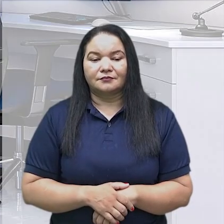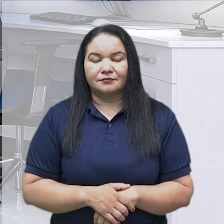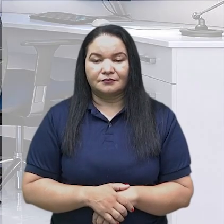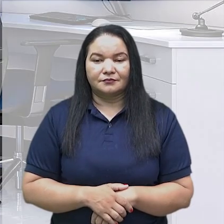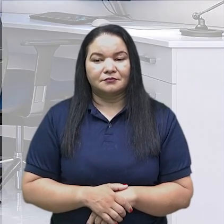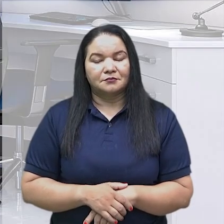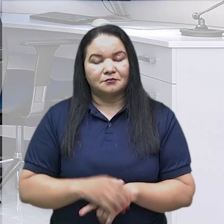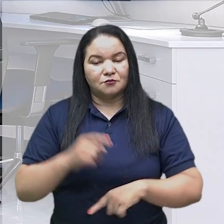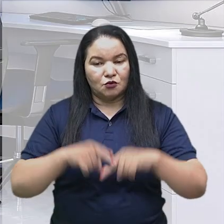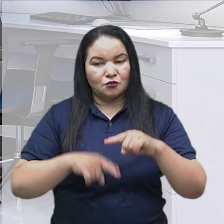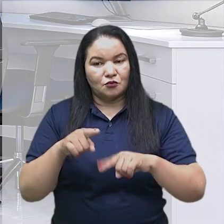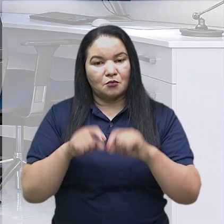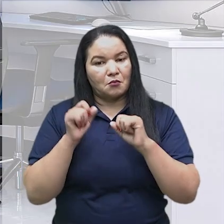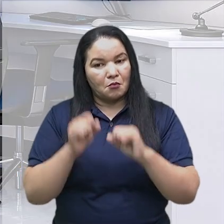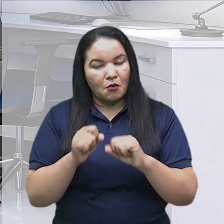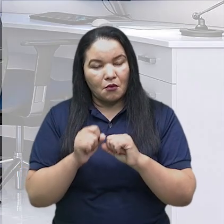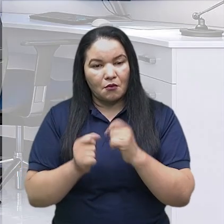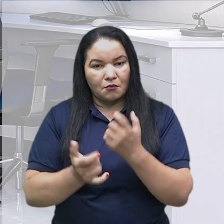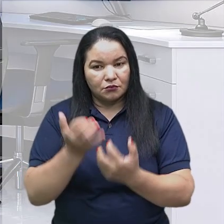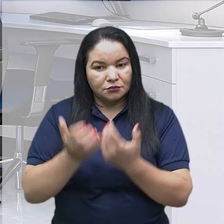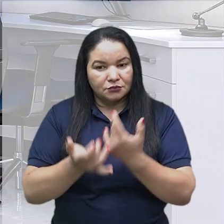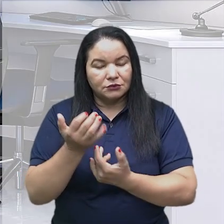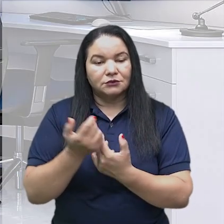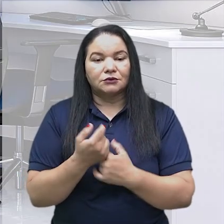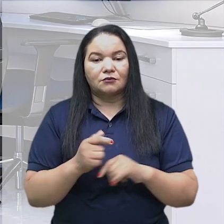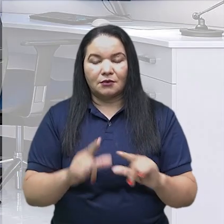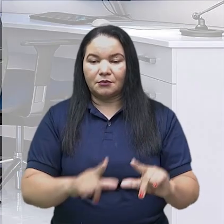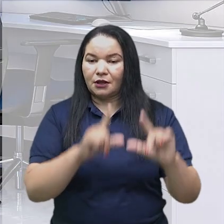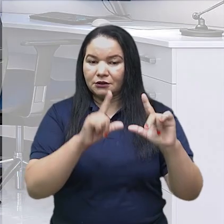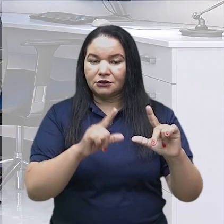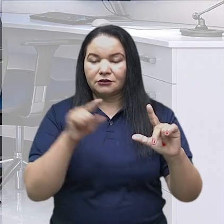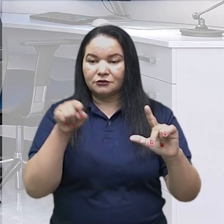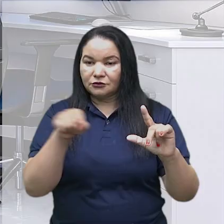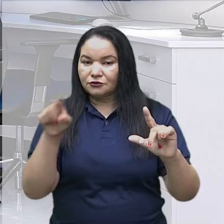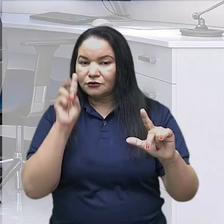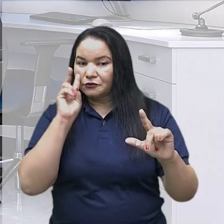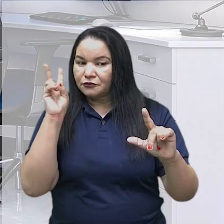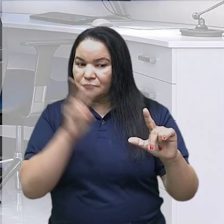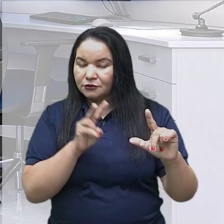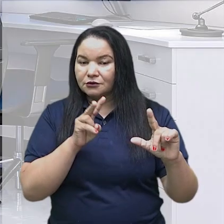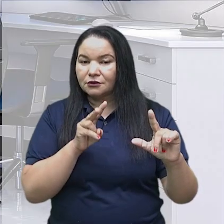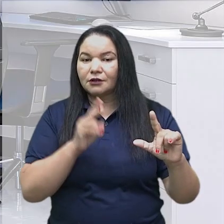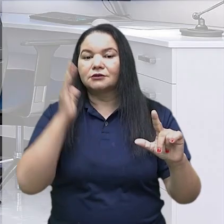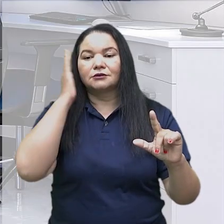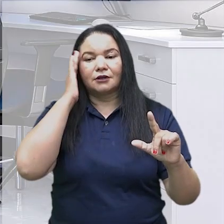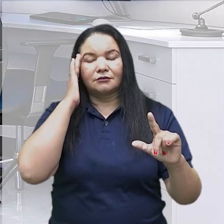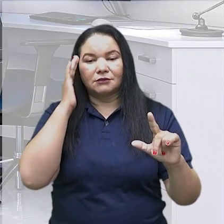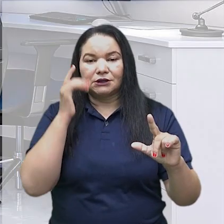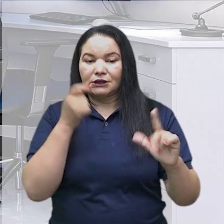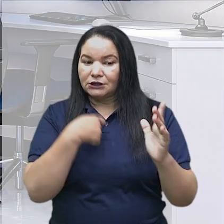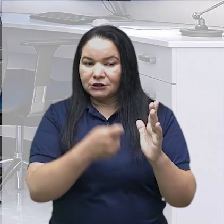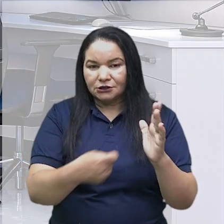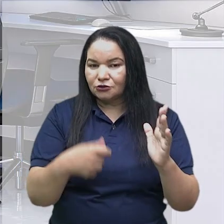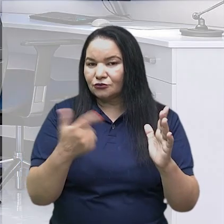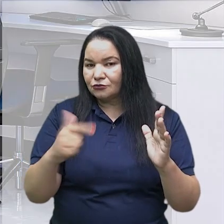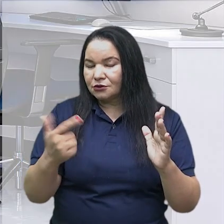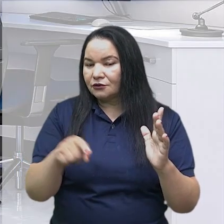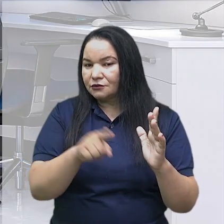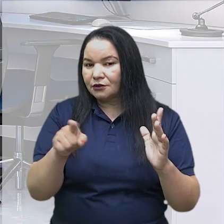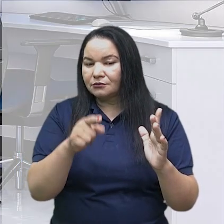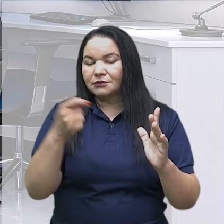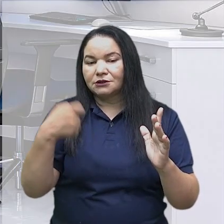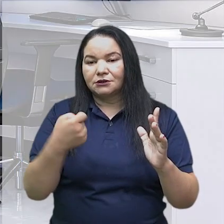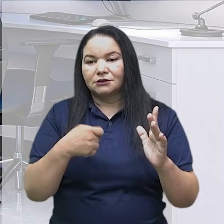Então, a plaquinha vai estar lá disponível, mas o escrito não vai estar. Você precisa, né, saber que